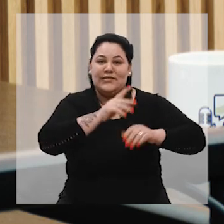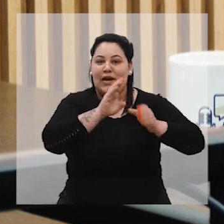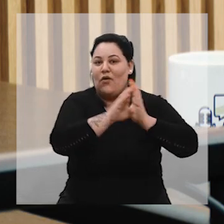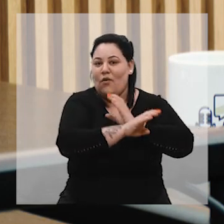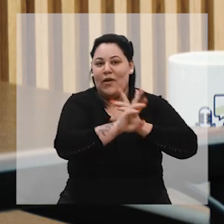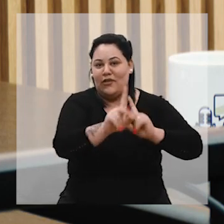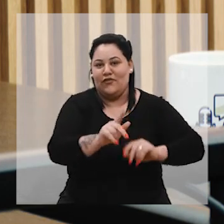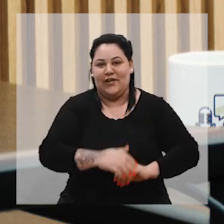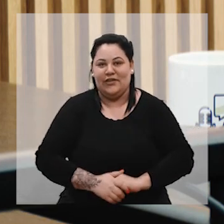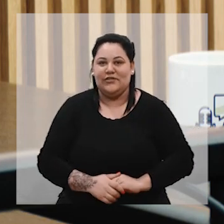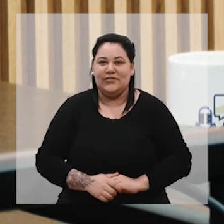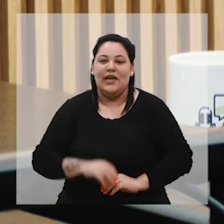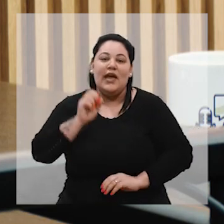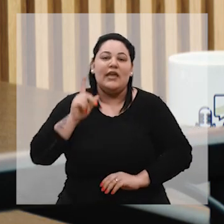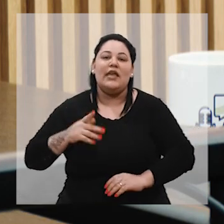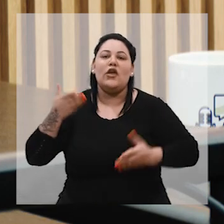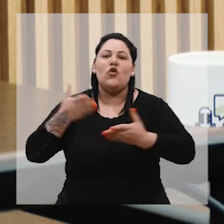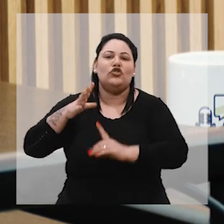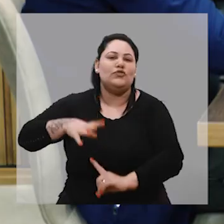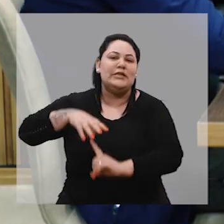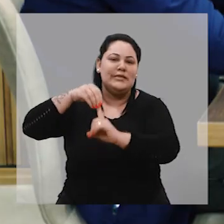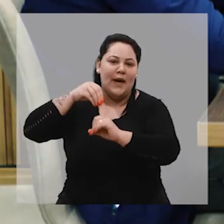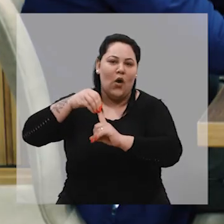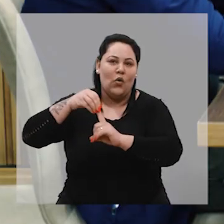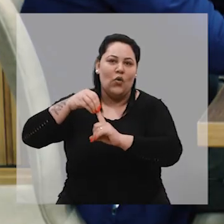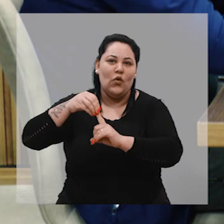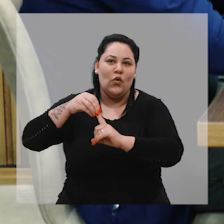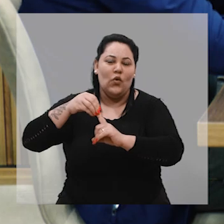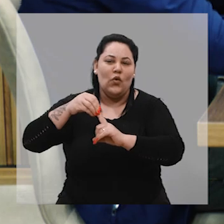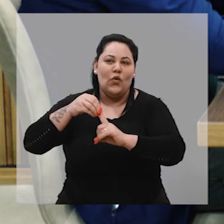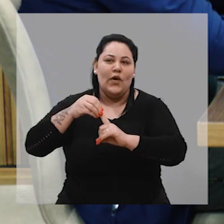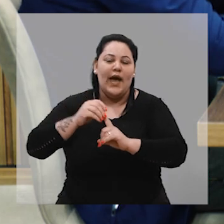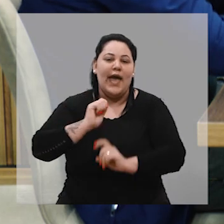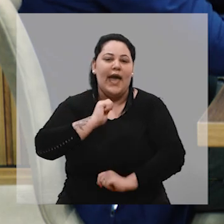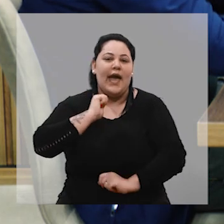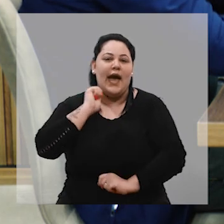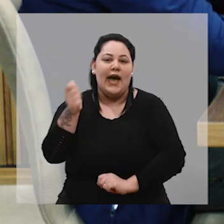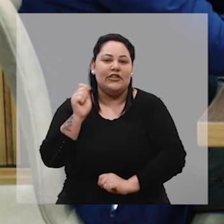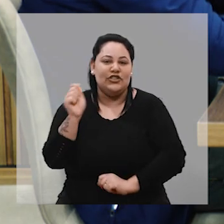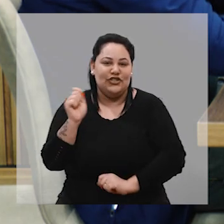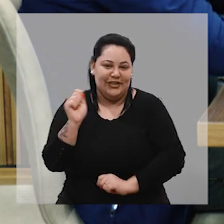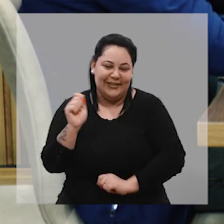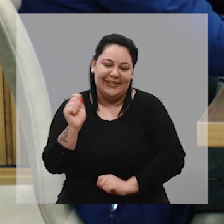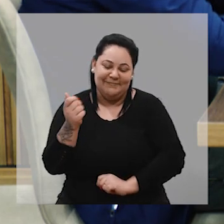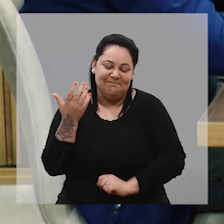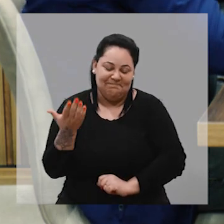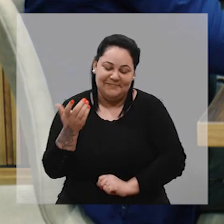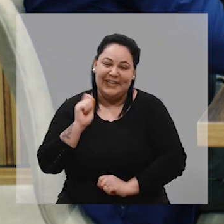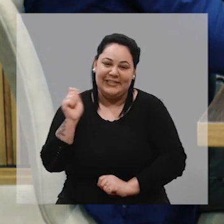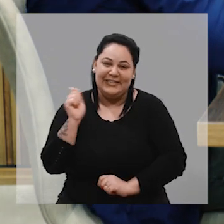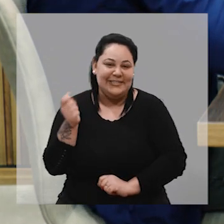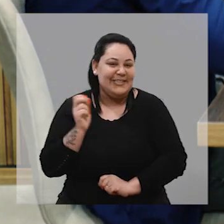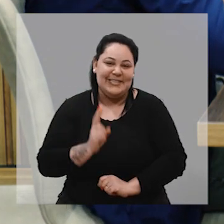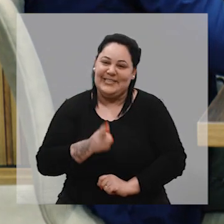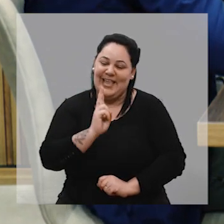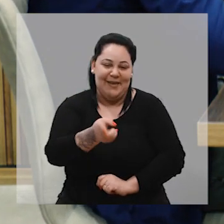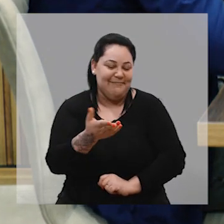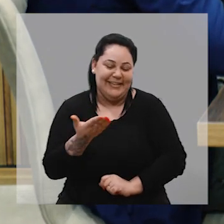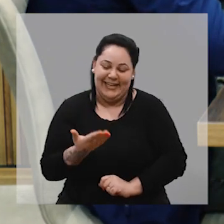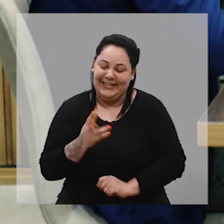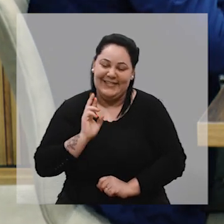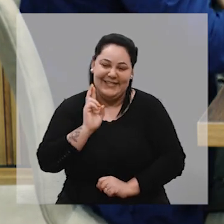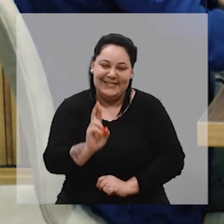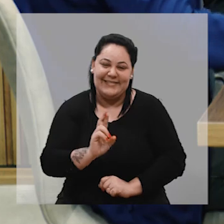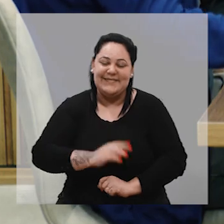potência diferente, né? A gente Quem que é hoje as potências do futsal de nanismo? A Argentina... Sempre a Argentina. A